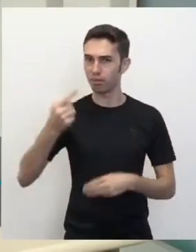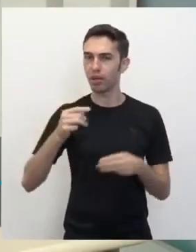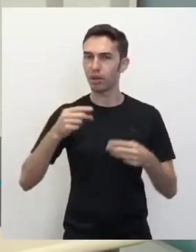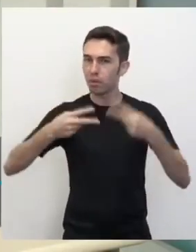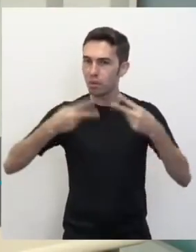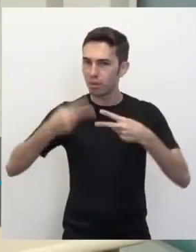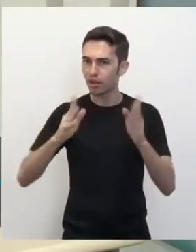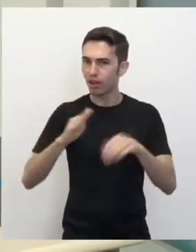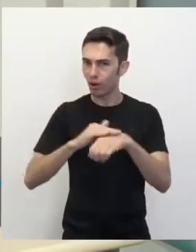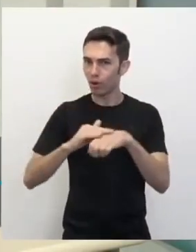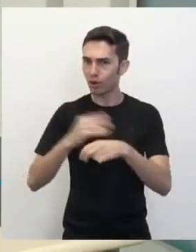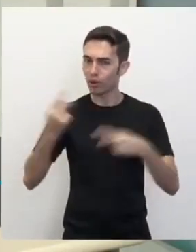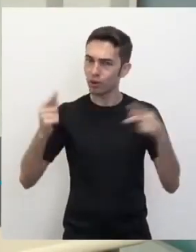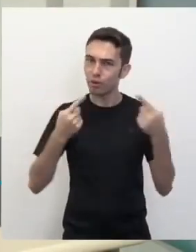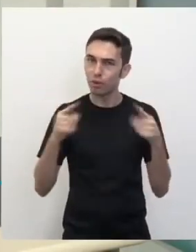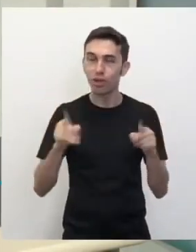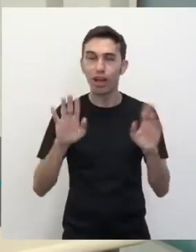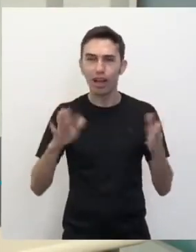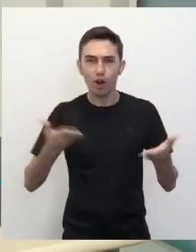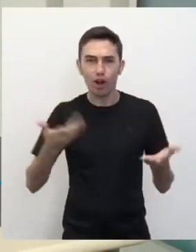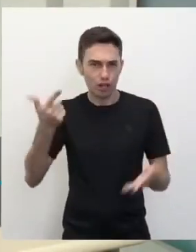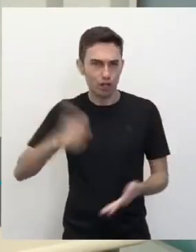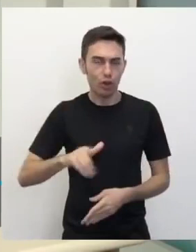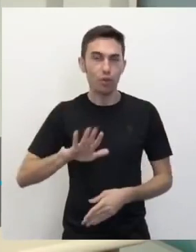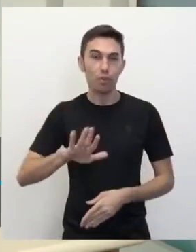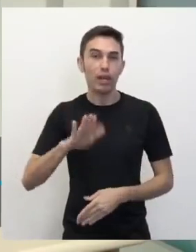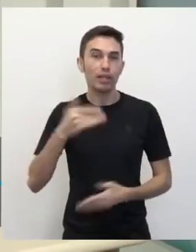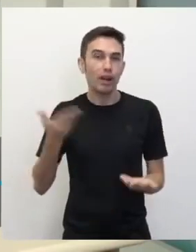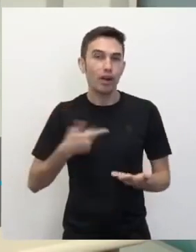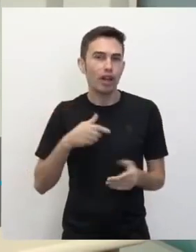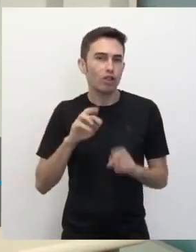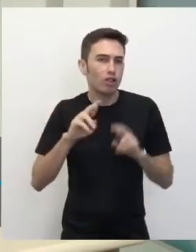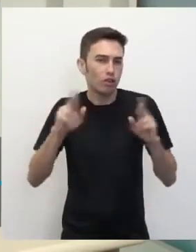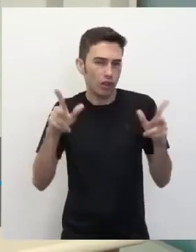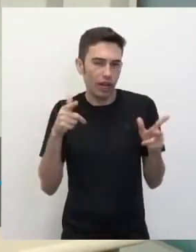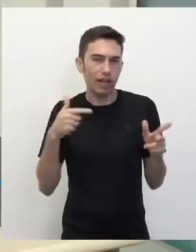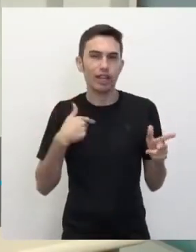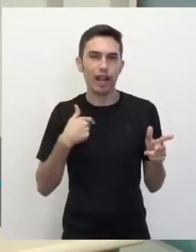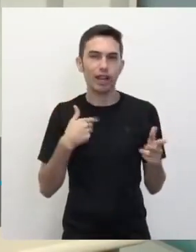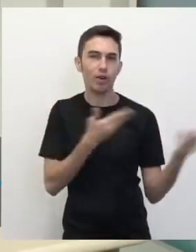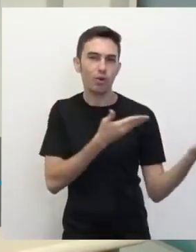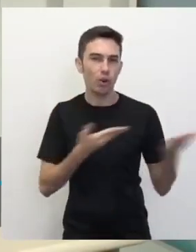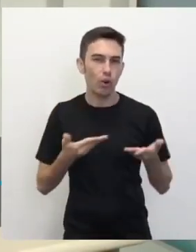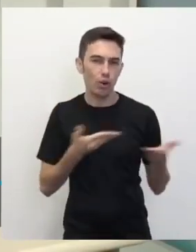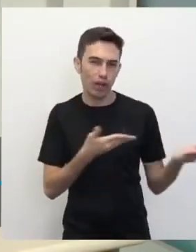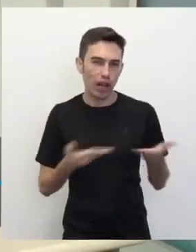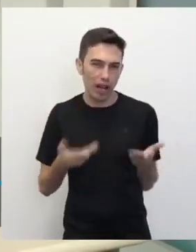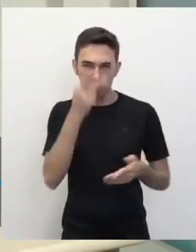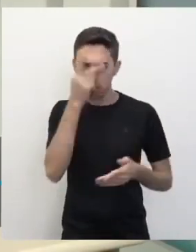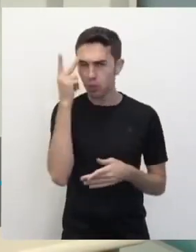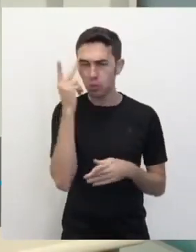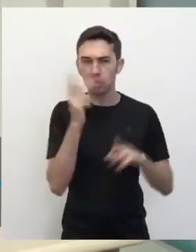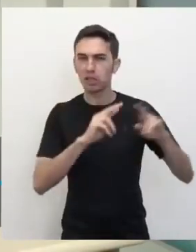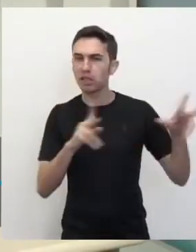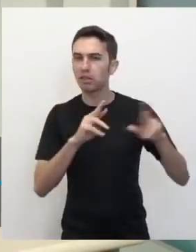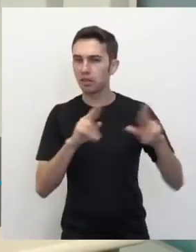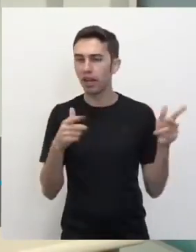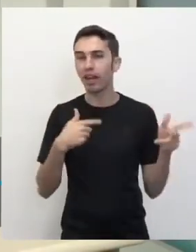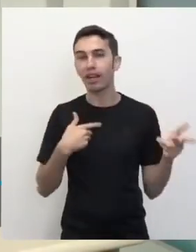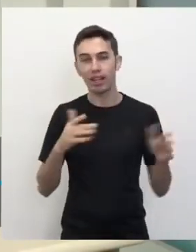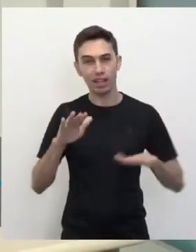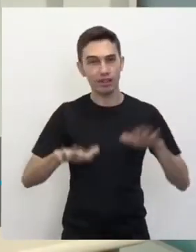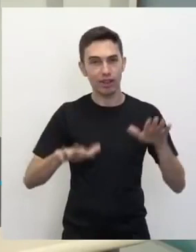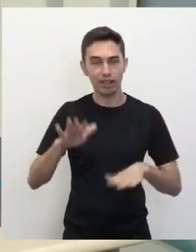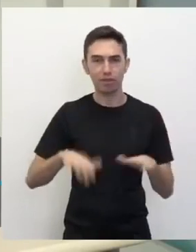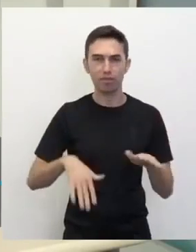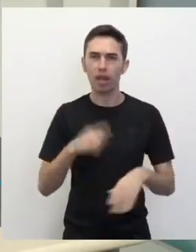E aí, turma, eu resolvi fazer uma coisa diferente. Eu resolvi trazer alguns convidados diferentes de vez em quando. Aí o pessoal pergunta,